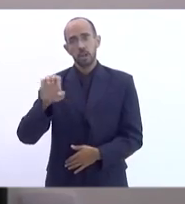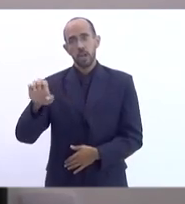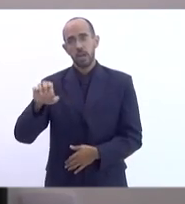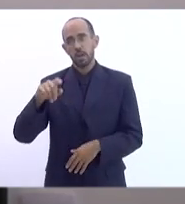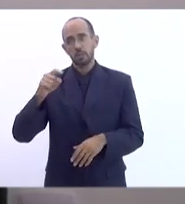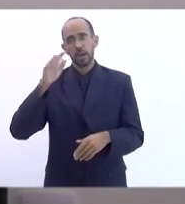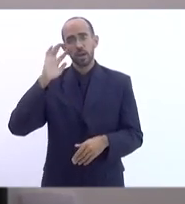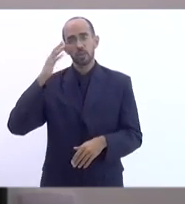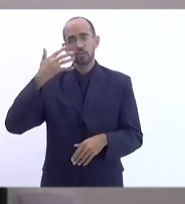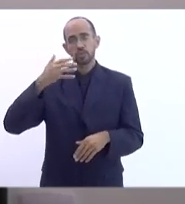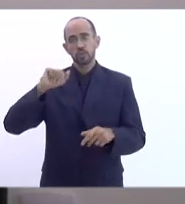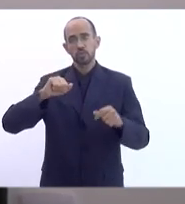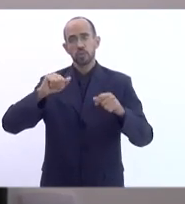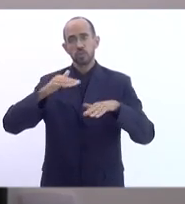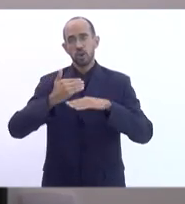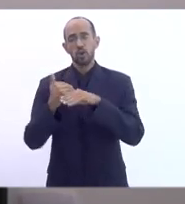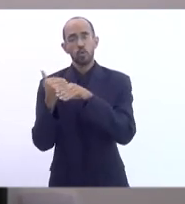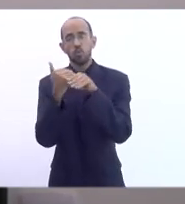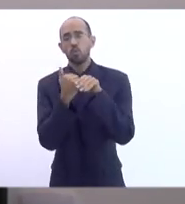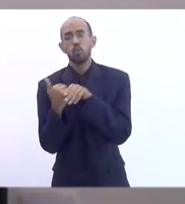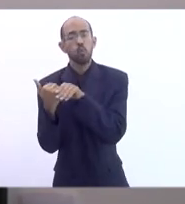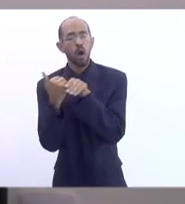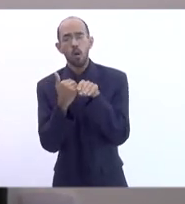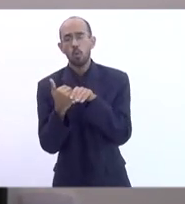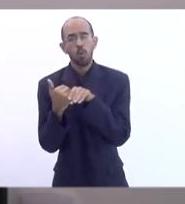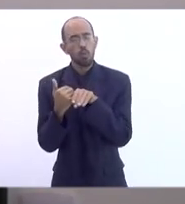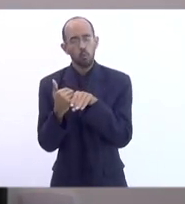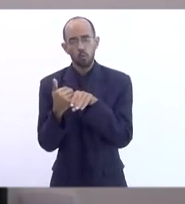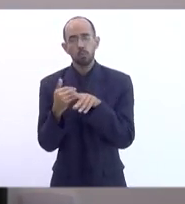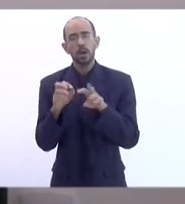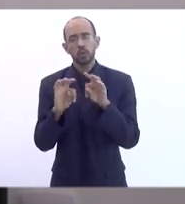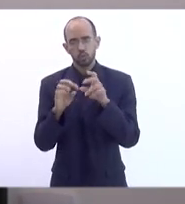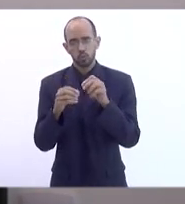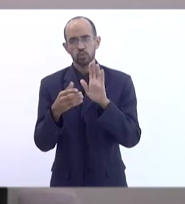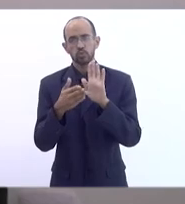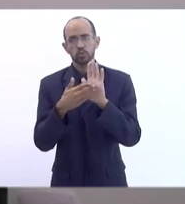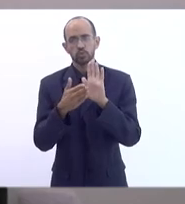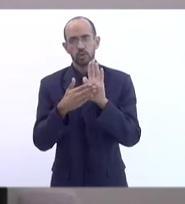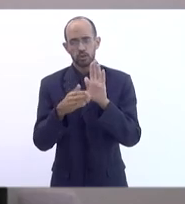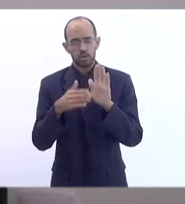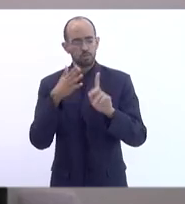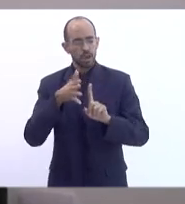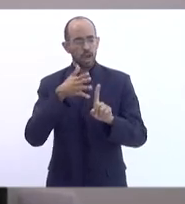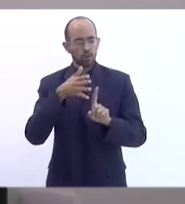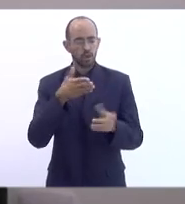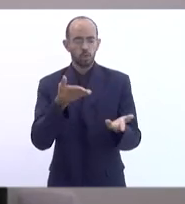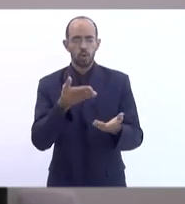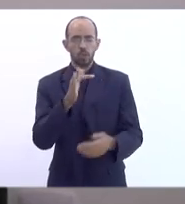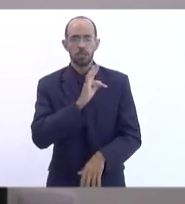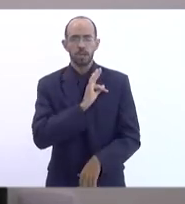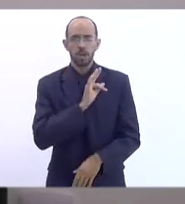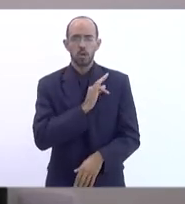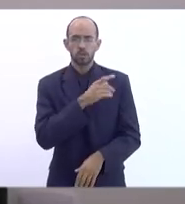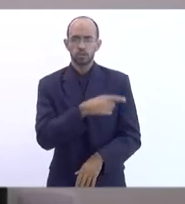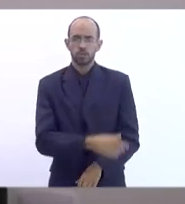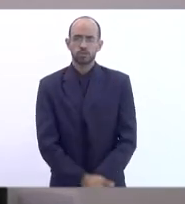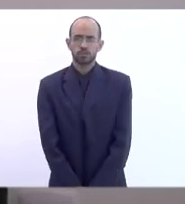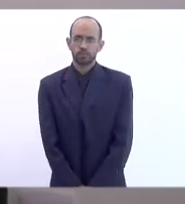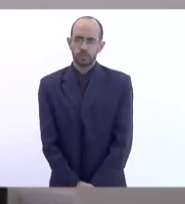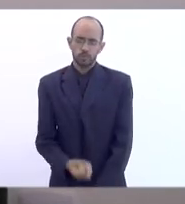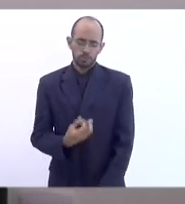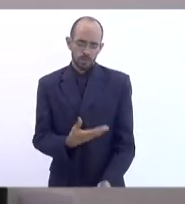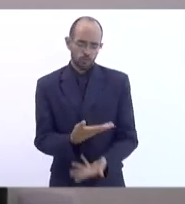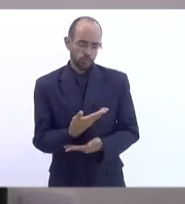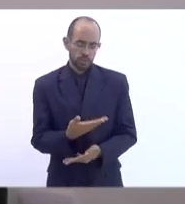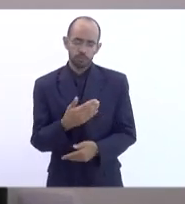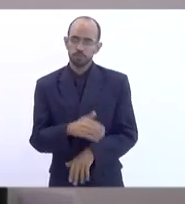que a decisão seja isonômica e abrange a todos os candidatos passar a palavra para deputada Martha Rocha muito